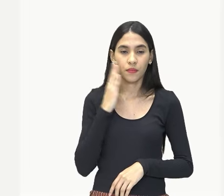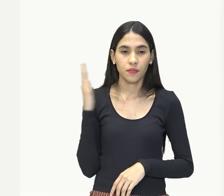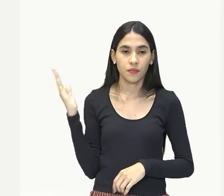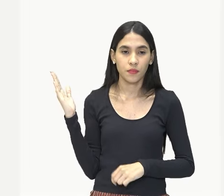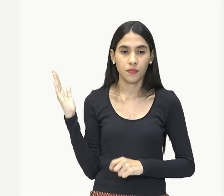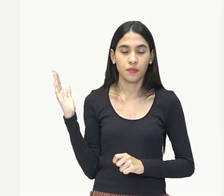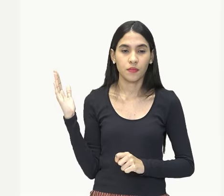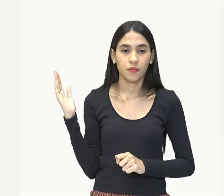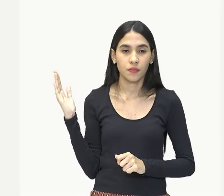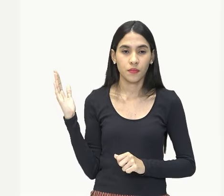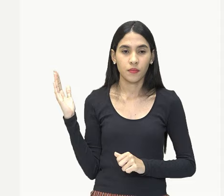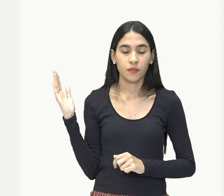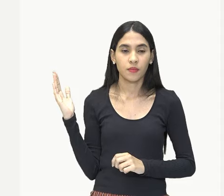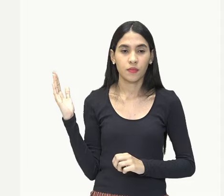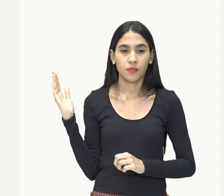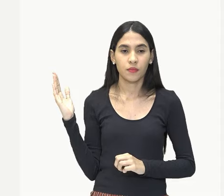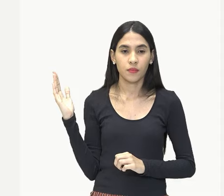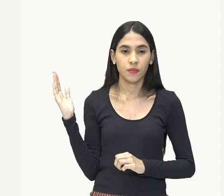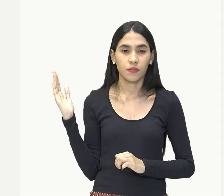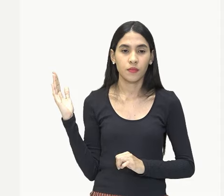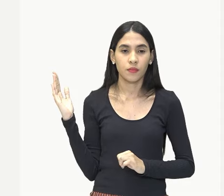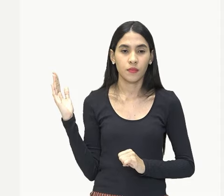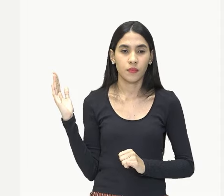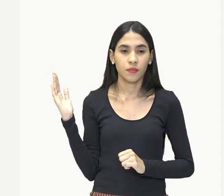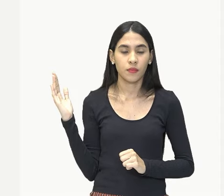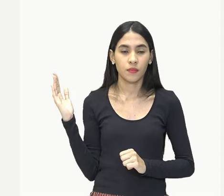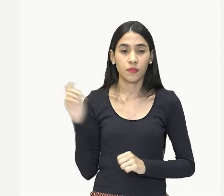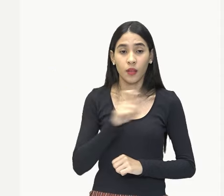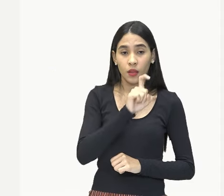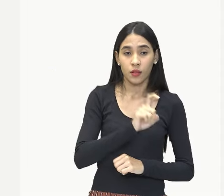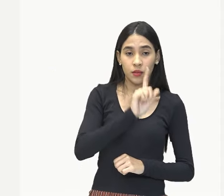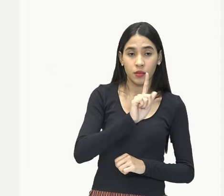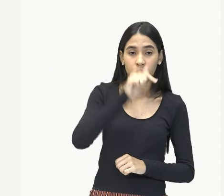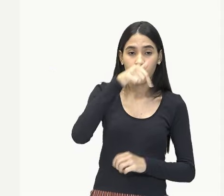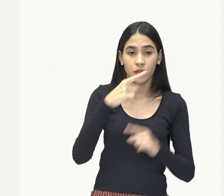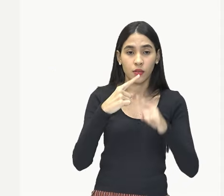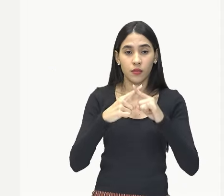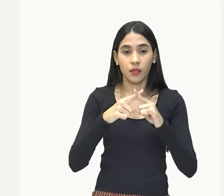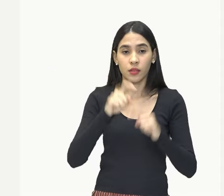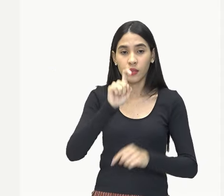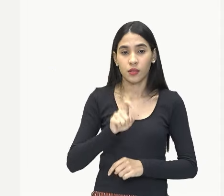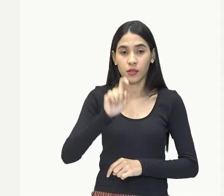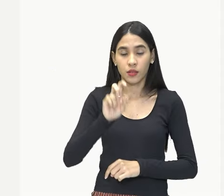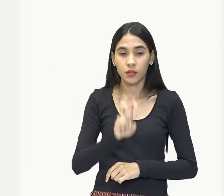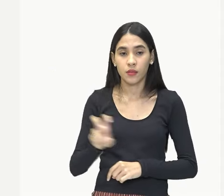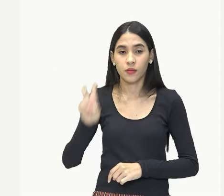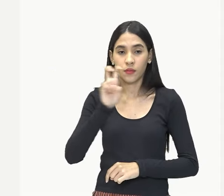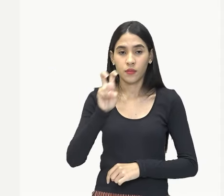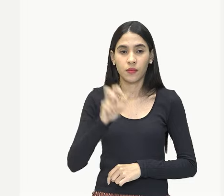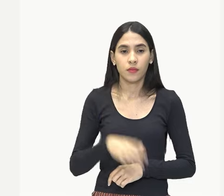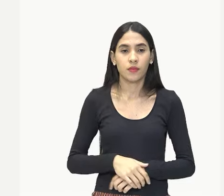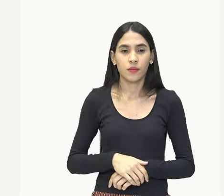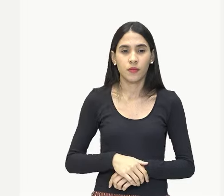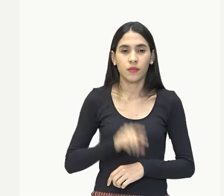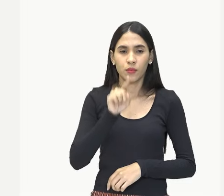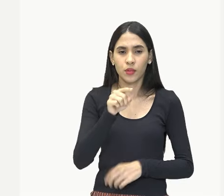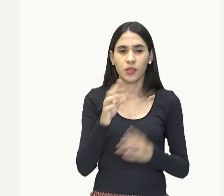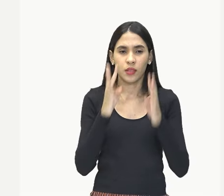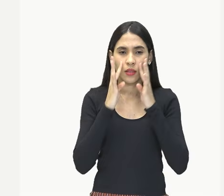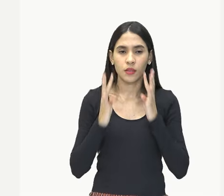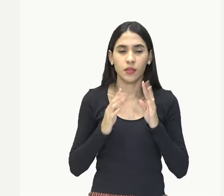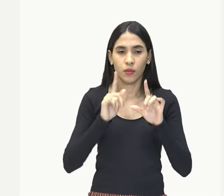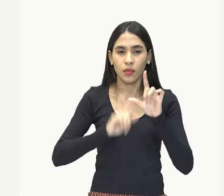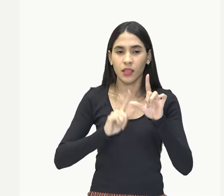potência, multiplicado por x elevado à quinta potência. Olhe para as variáveis,